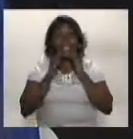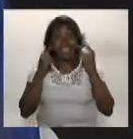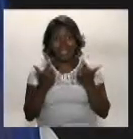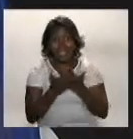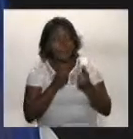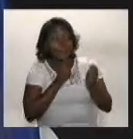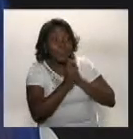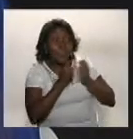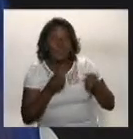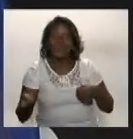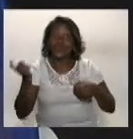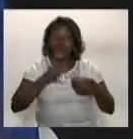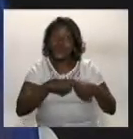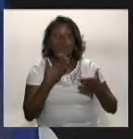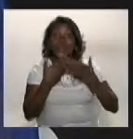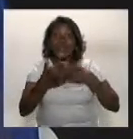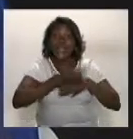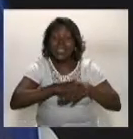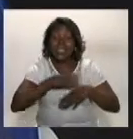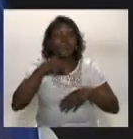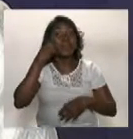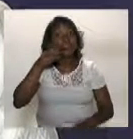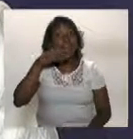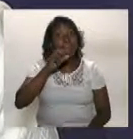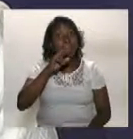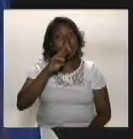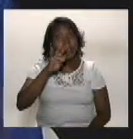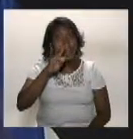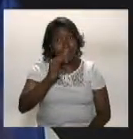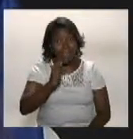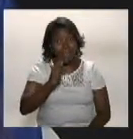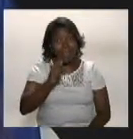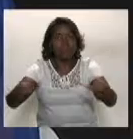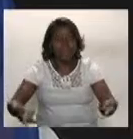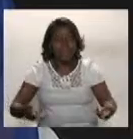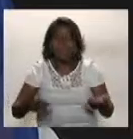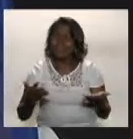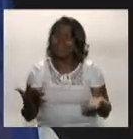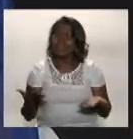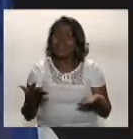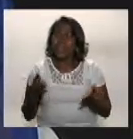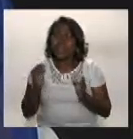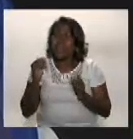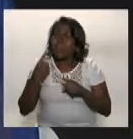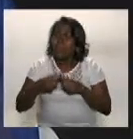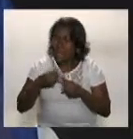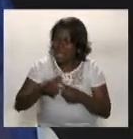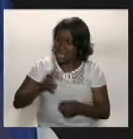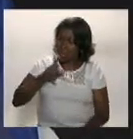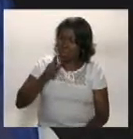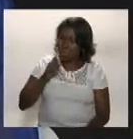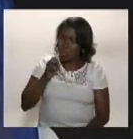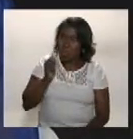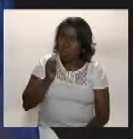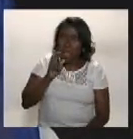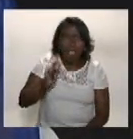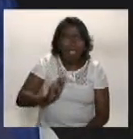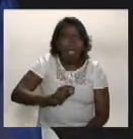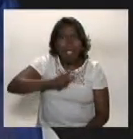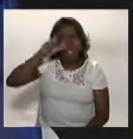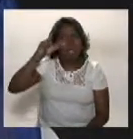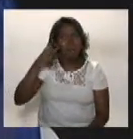Alerj Entrevista está de volta, conversando hoje com a deputada Marta Rocha. Deputada, só para a gente encerrar o assunto do bloco anterior, a gente